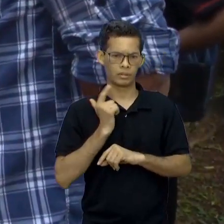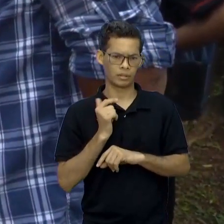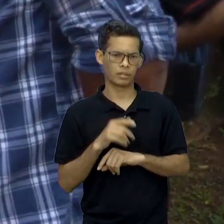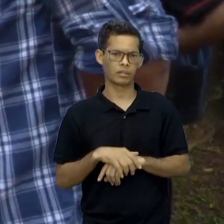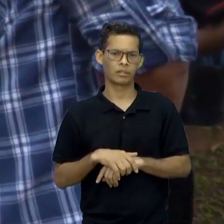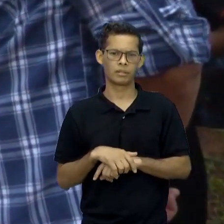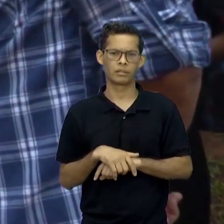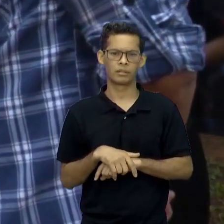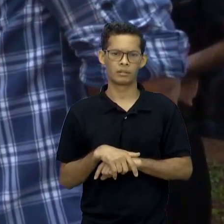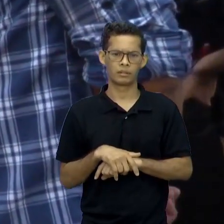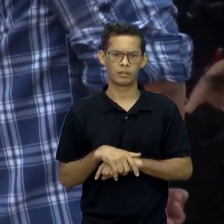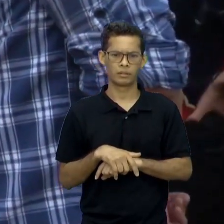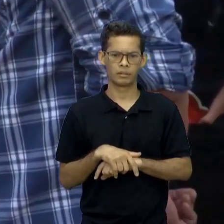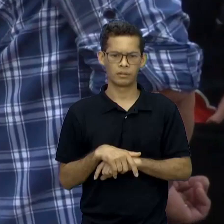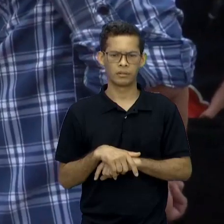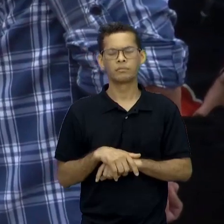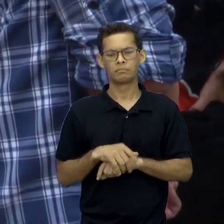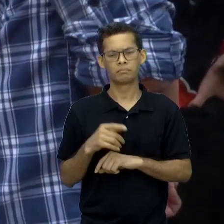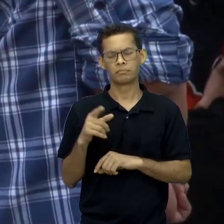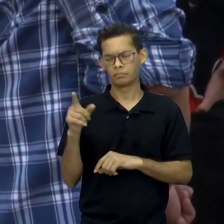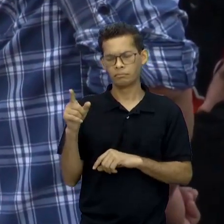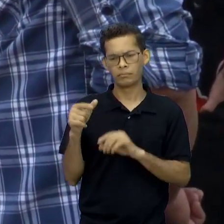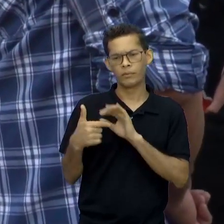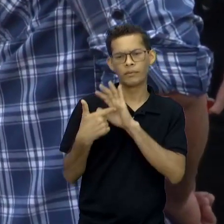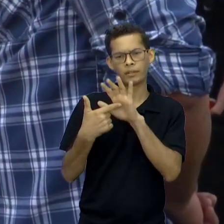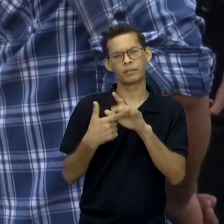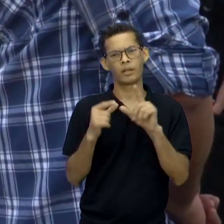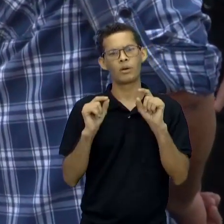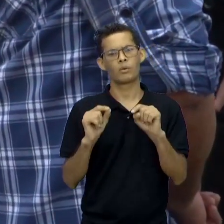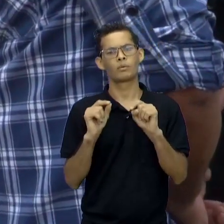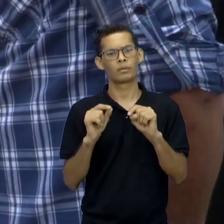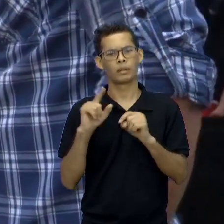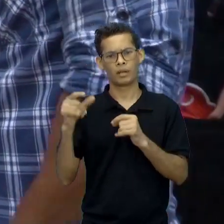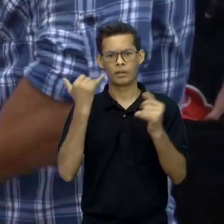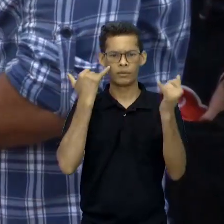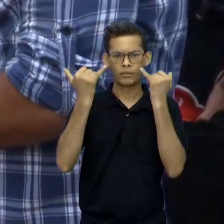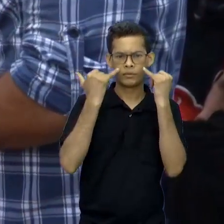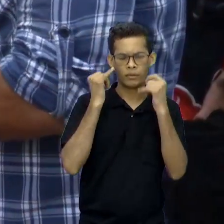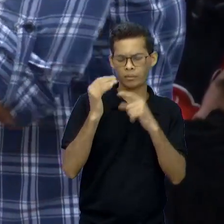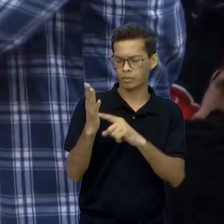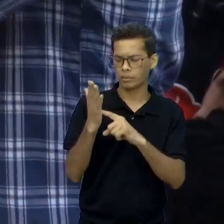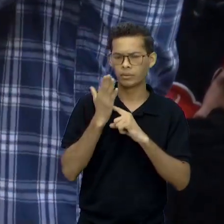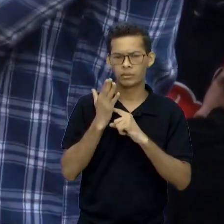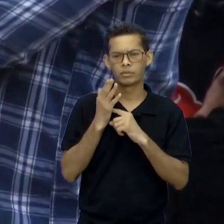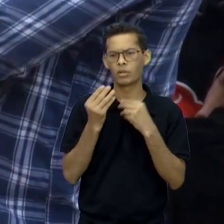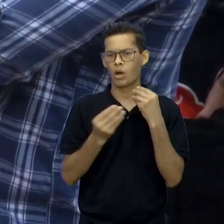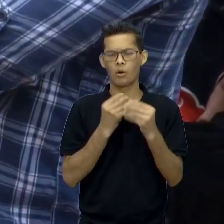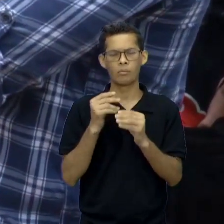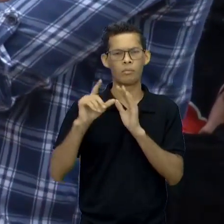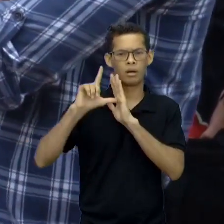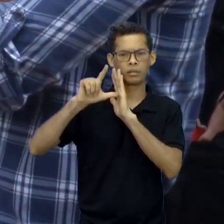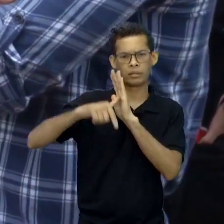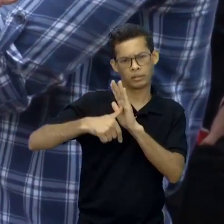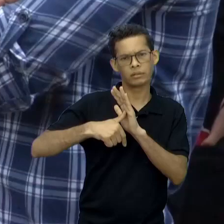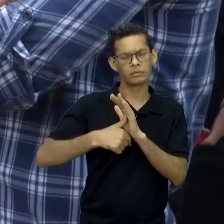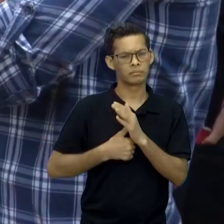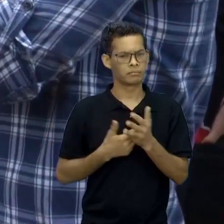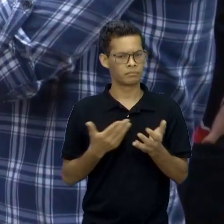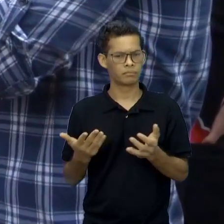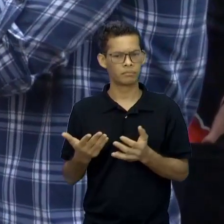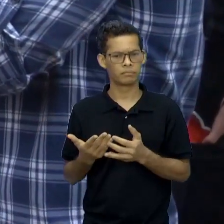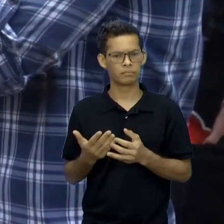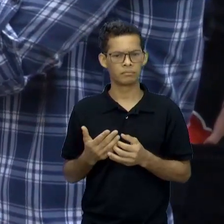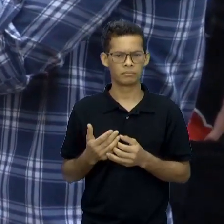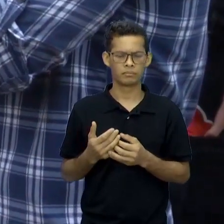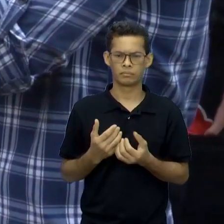certo. Tá? E ela reflete, e essa aqui também e ela vai dar essa informação de base tardiamente. Esse tambor não